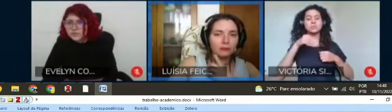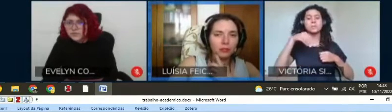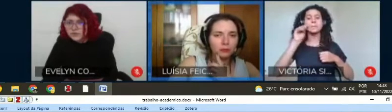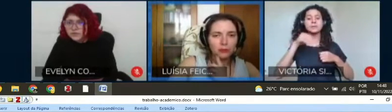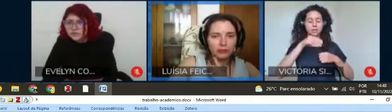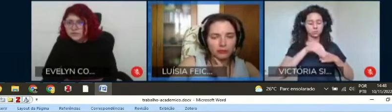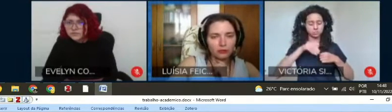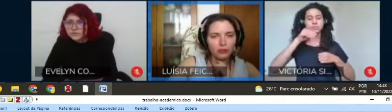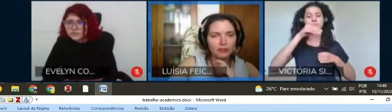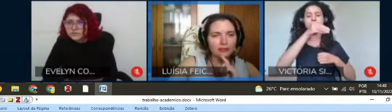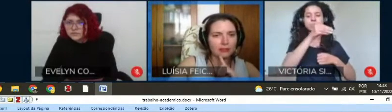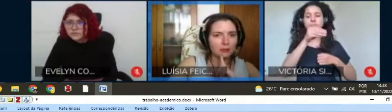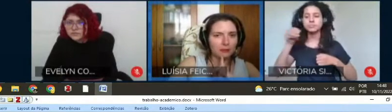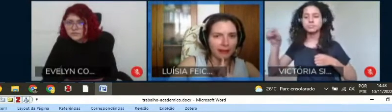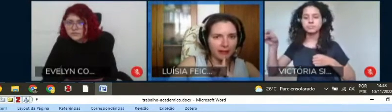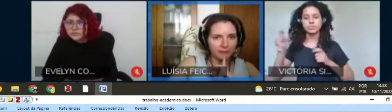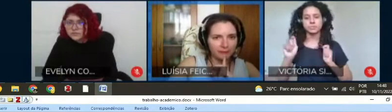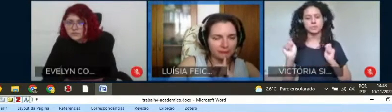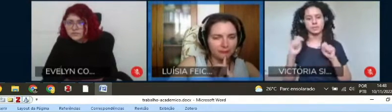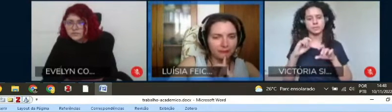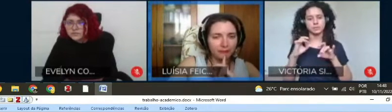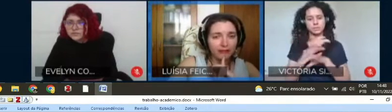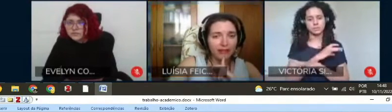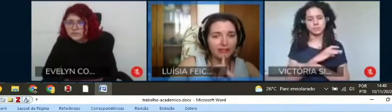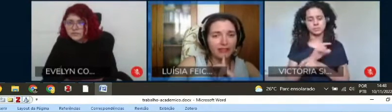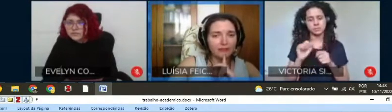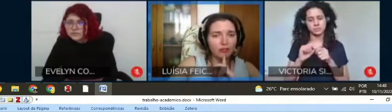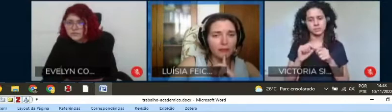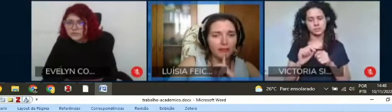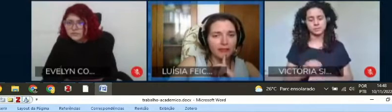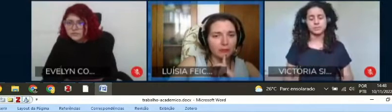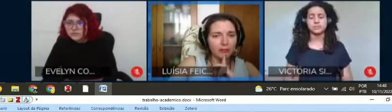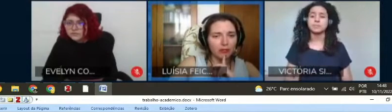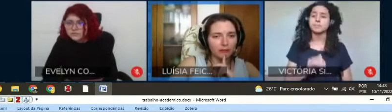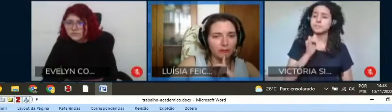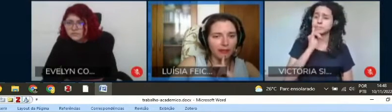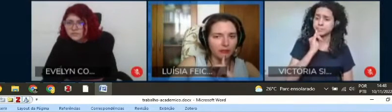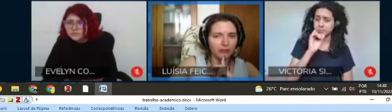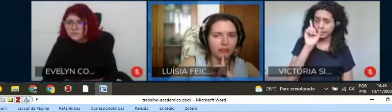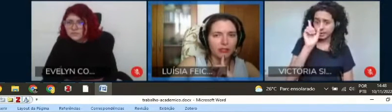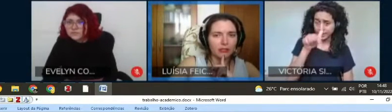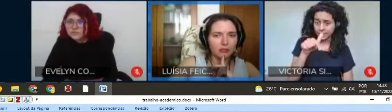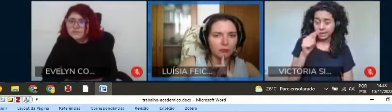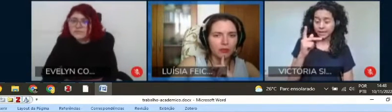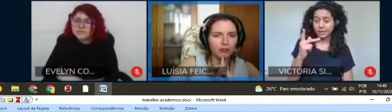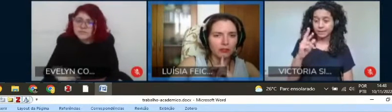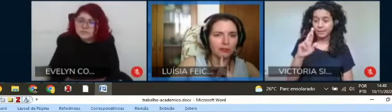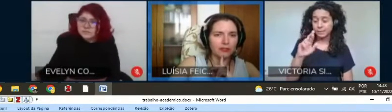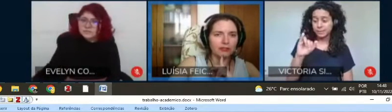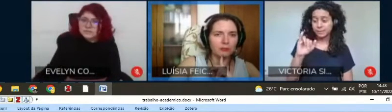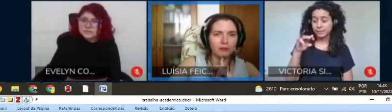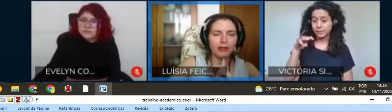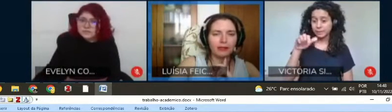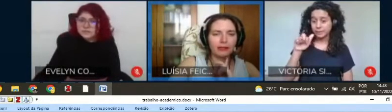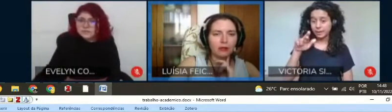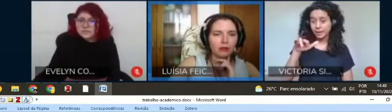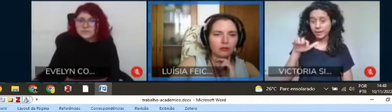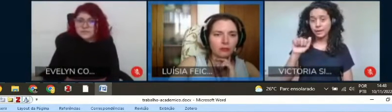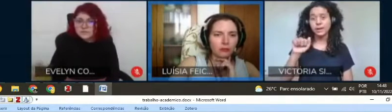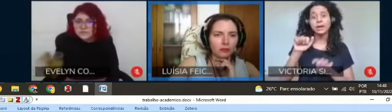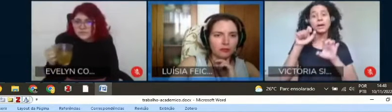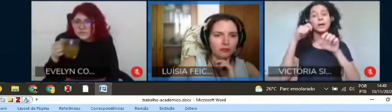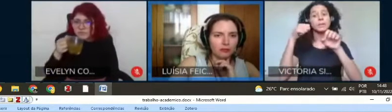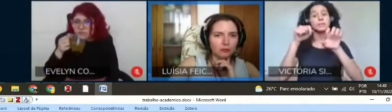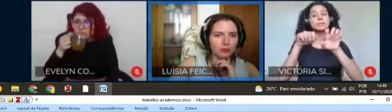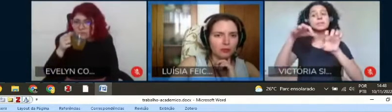Mas uma coisa muito importante, toda seção primária, ela deve começar uma nova página. Tu não pode ter uma seção primária